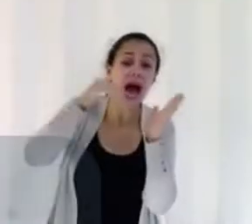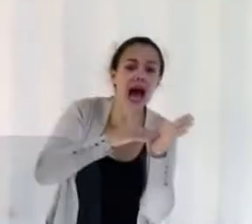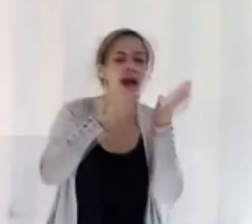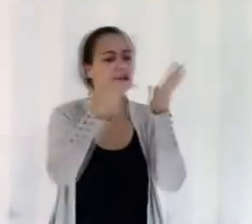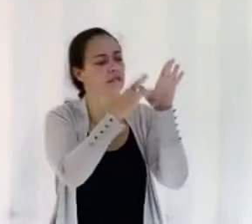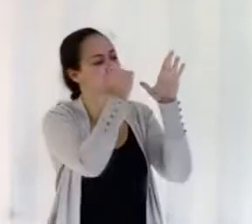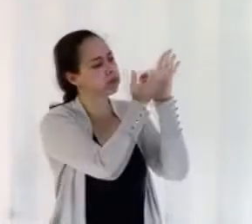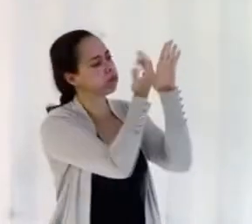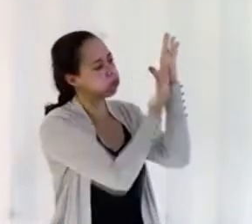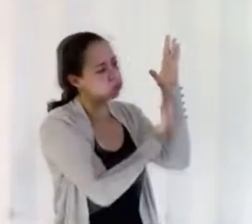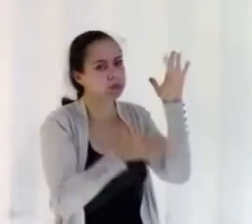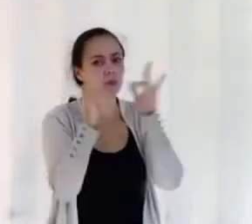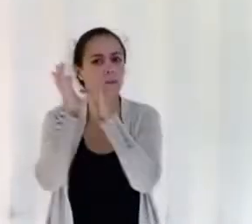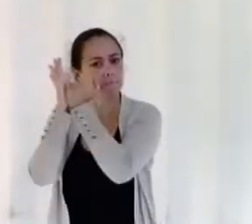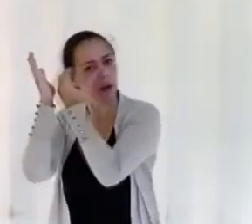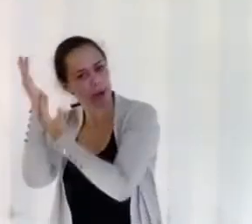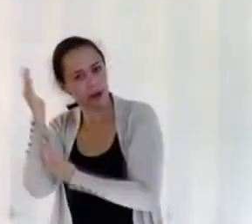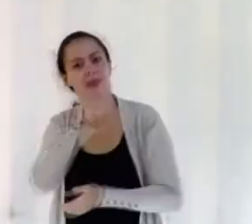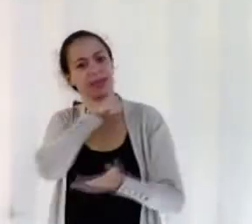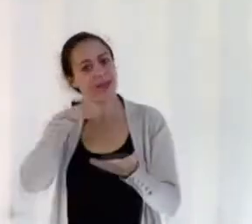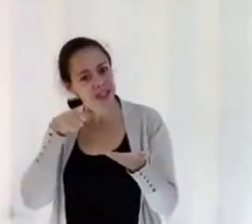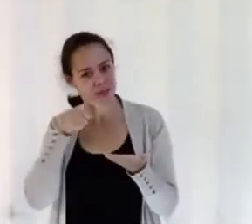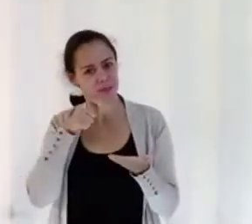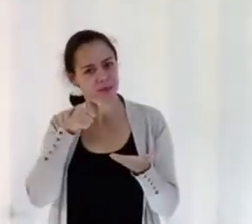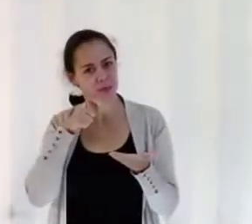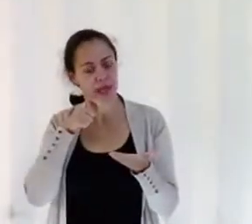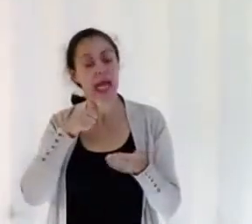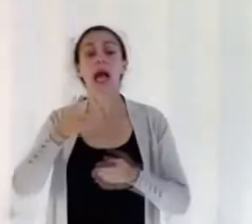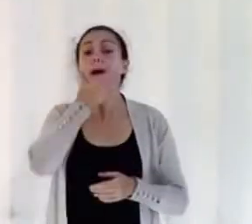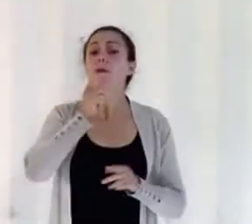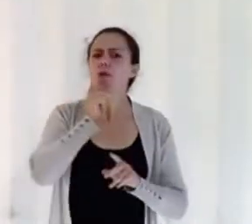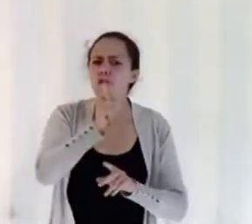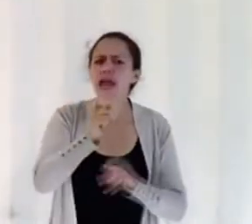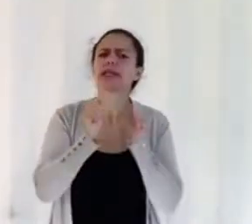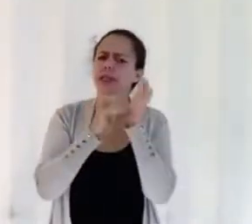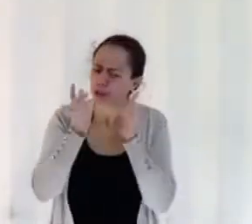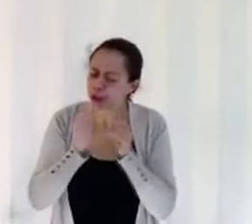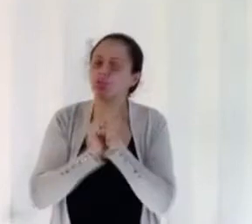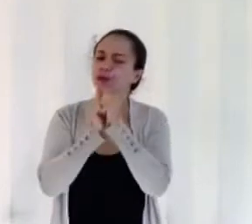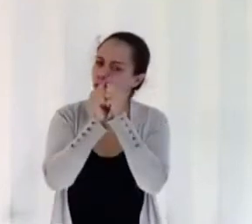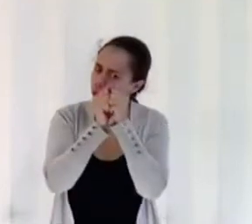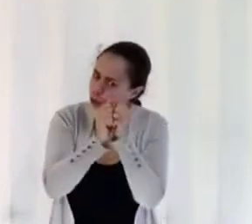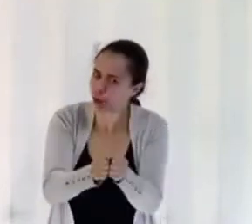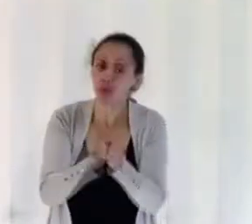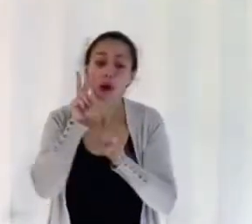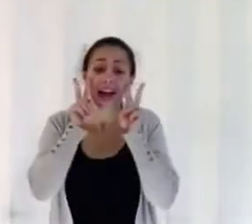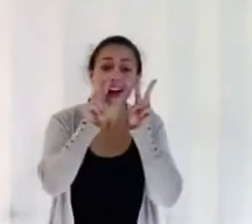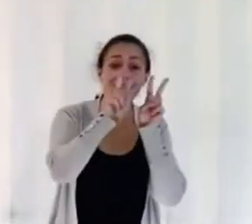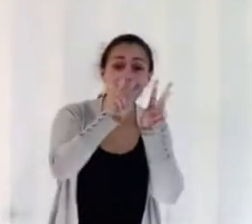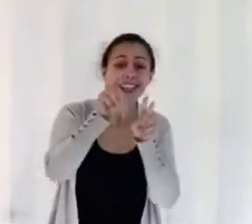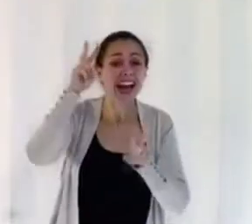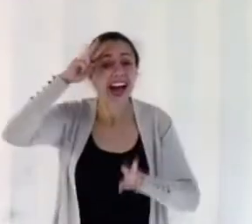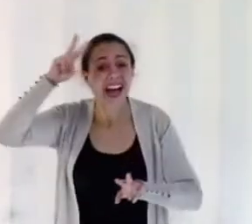nós devemos ouvir a sua palavra, mas não apenas ouvir, mas também permanecer